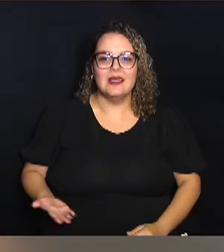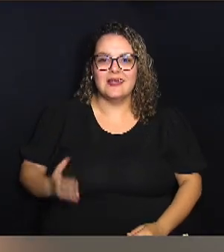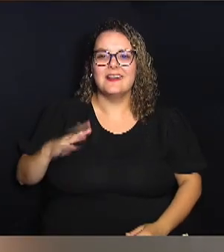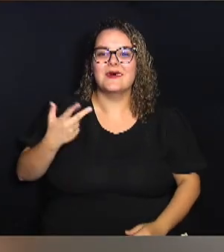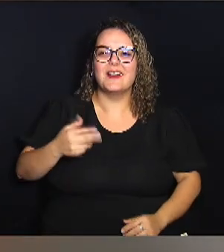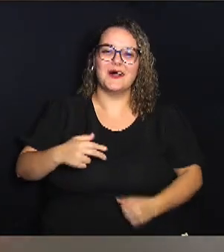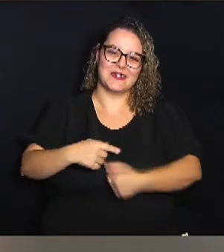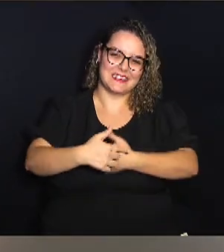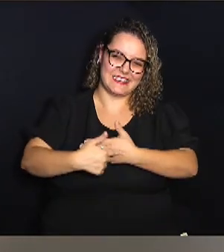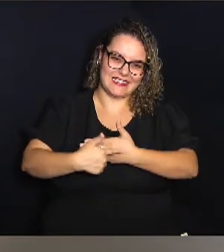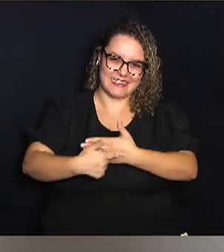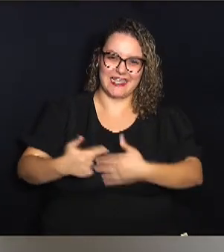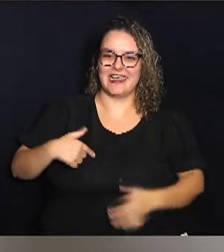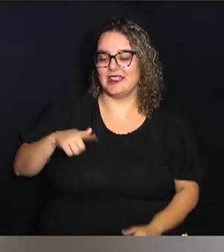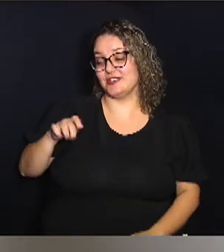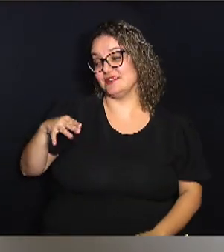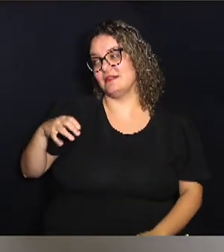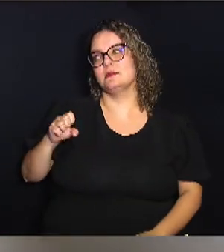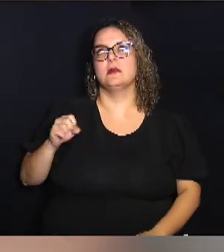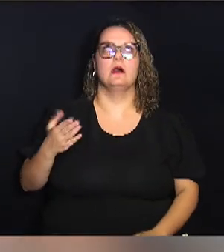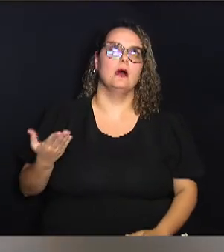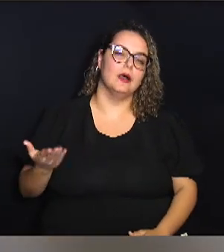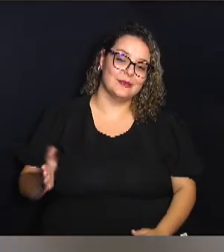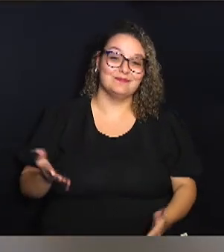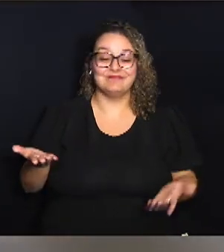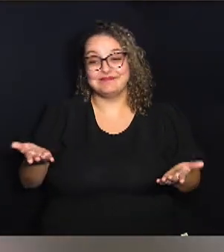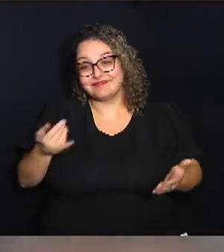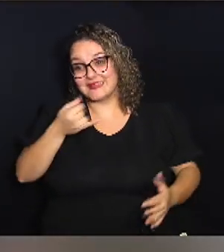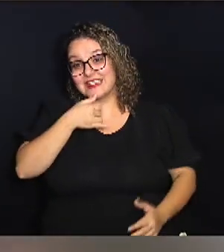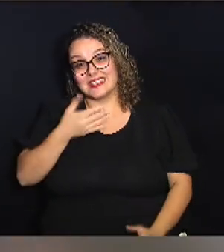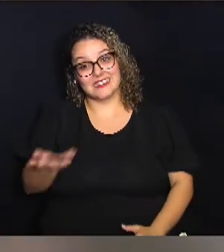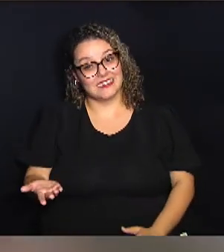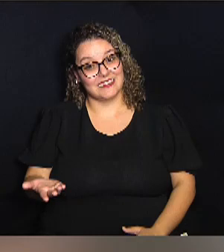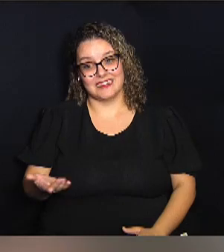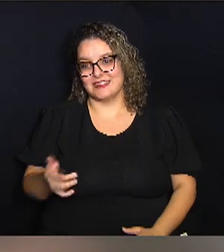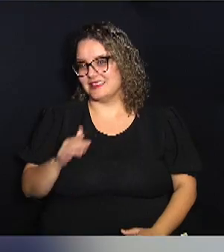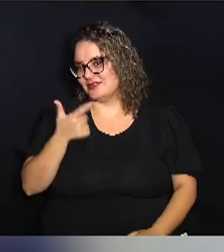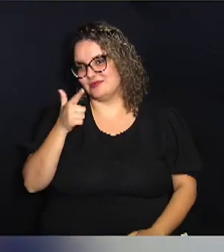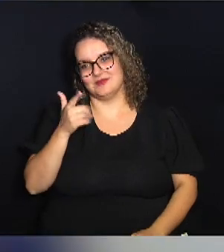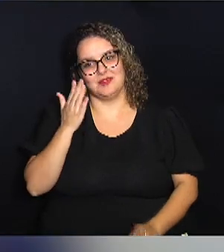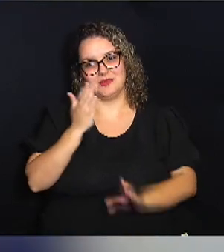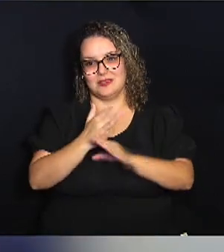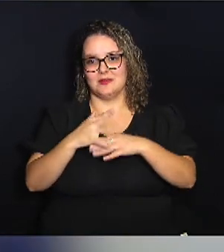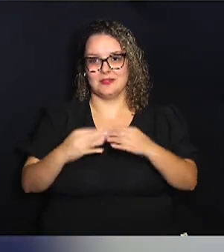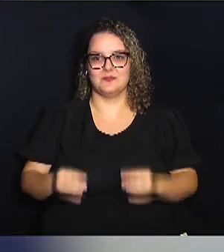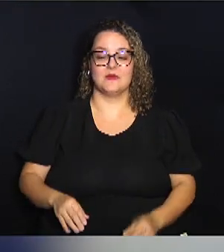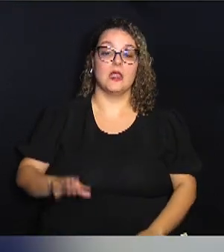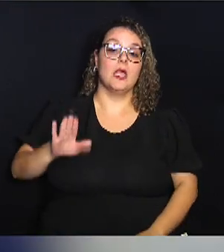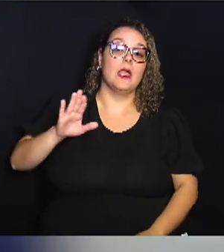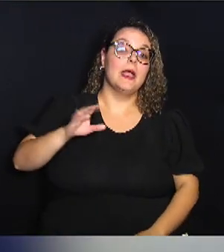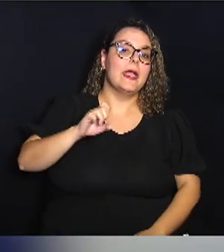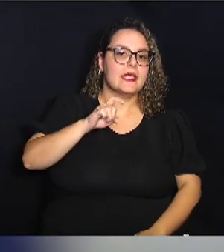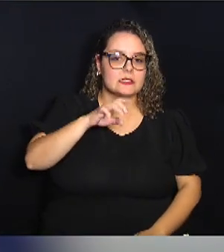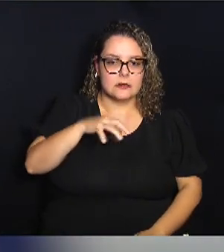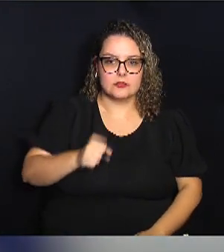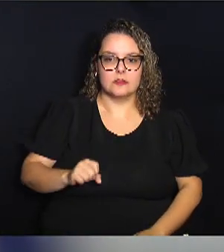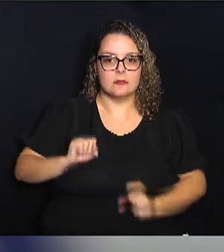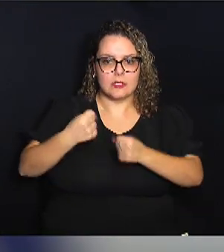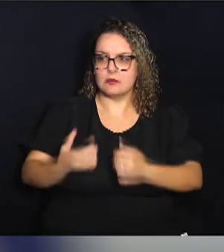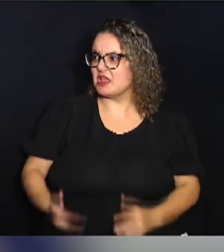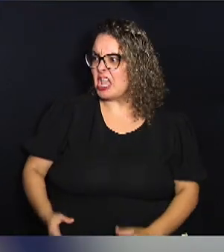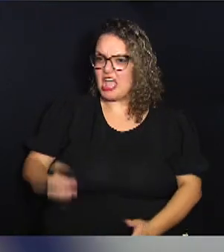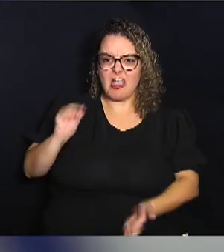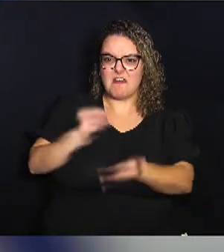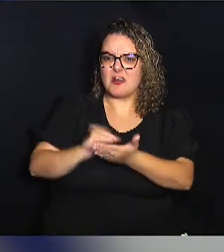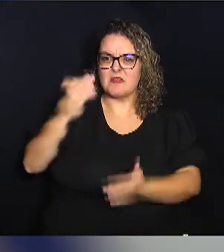é? Eu sou de Gêmeos. Infelizmente, hoje em dia ainda não acharam uma cura. Vossa Excelência, a defesa... Objeção, falta de